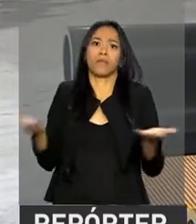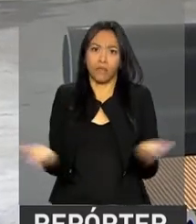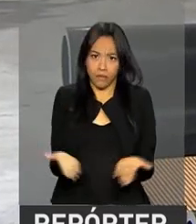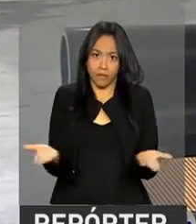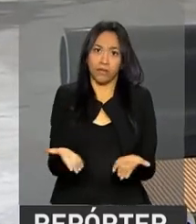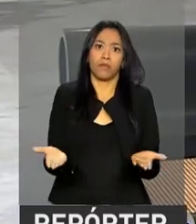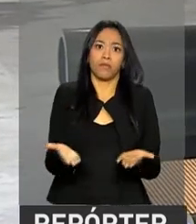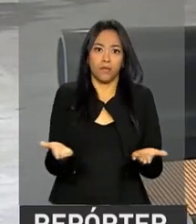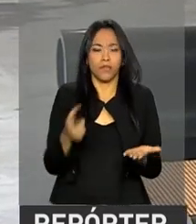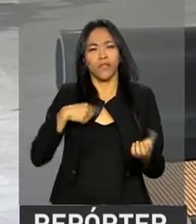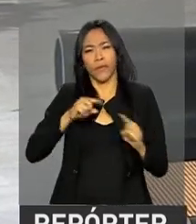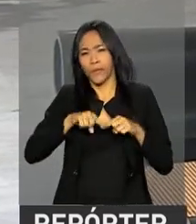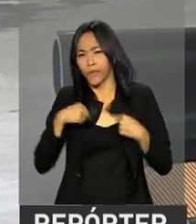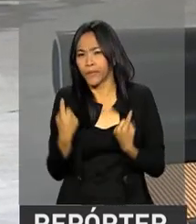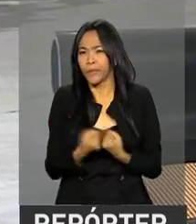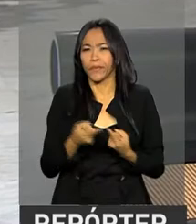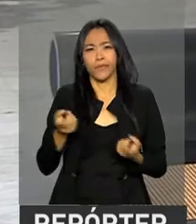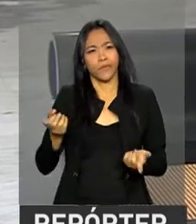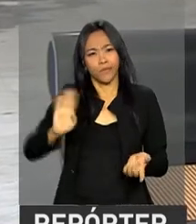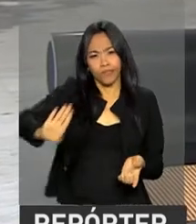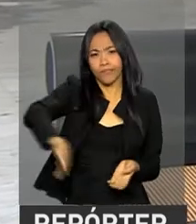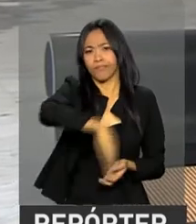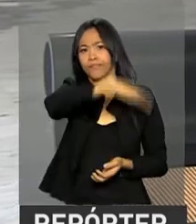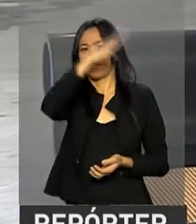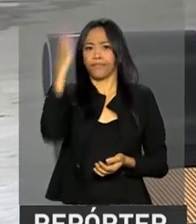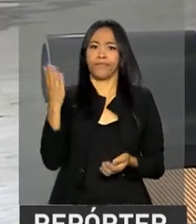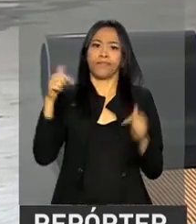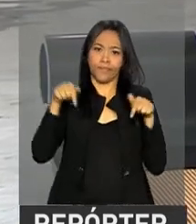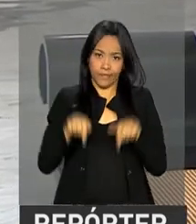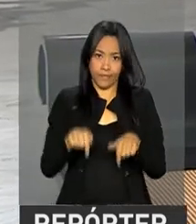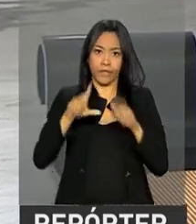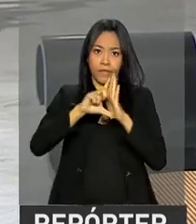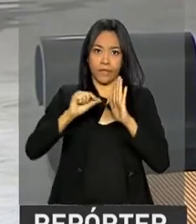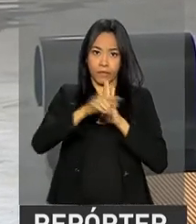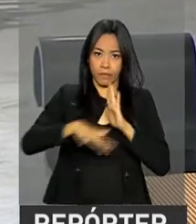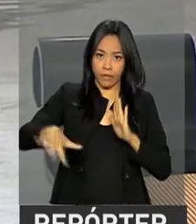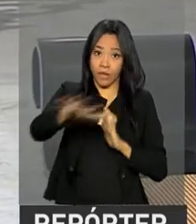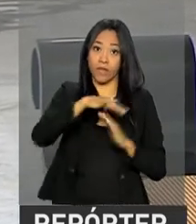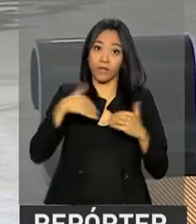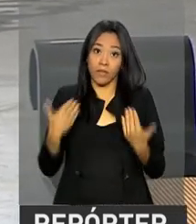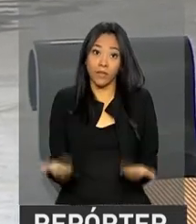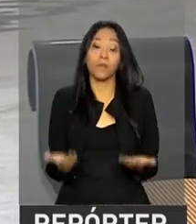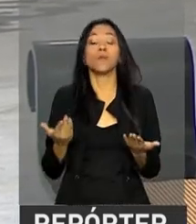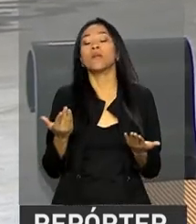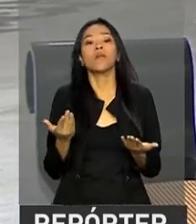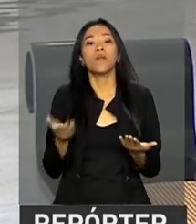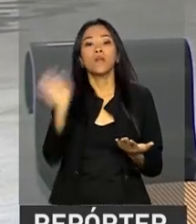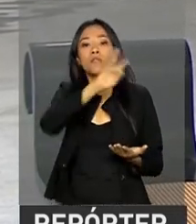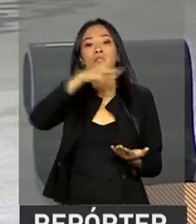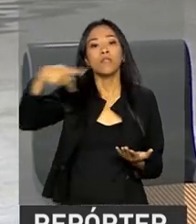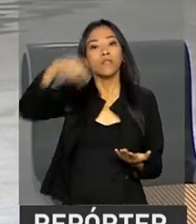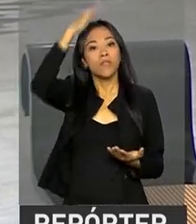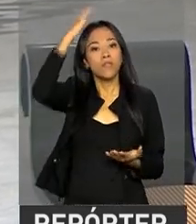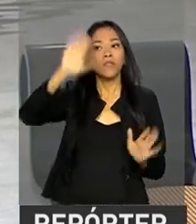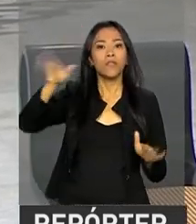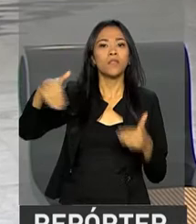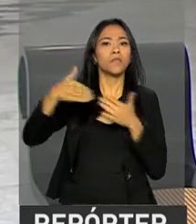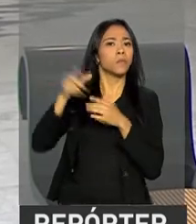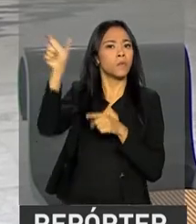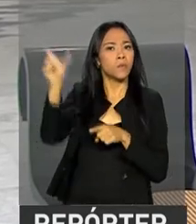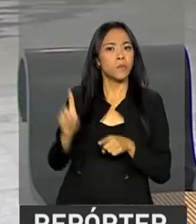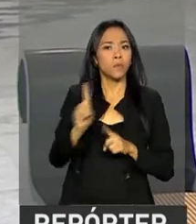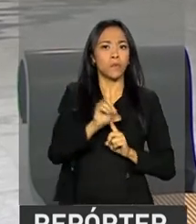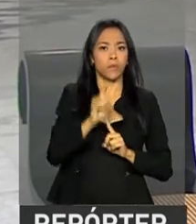compromissos e reuniões durante todo dia aqui no palácio do planalto então ao longo do dia o presidente recebe os ministros do esporte